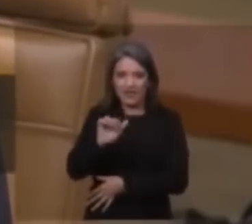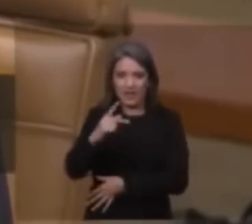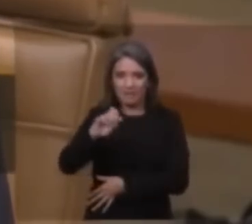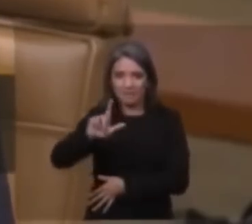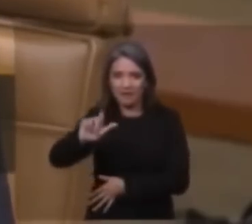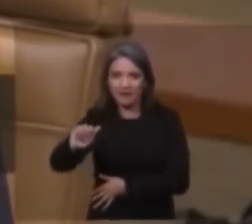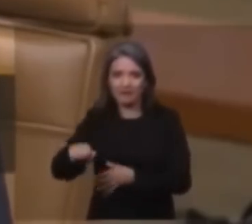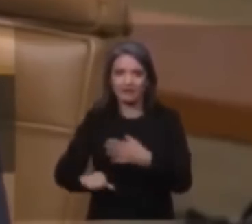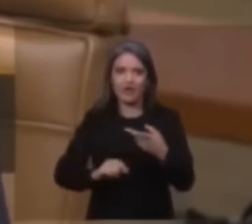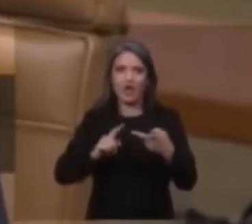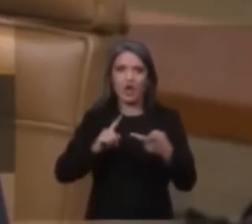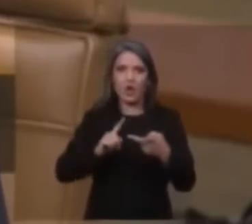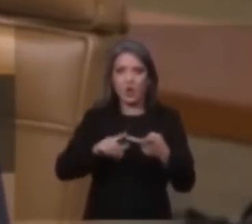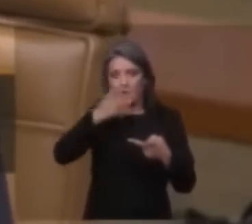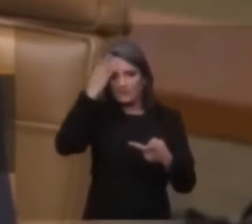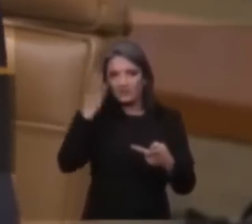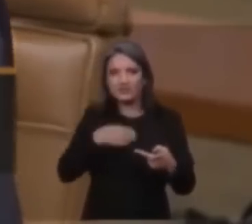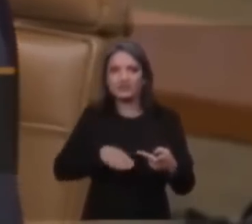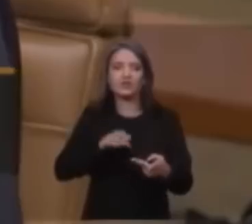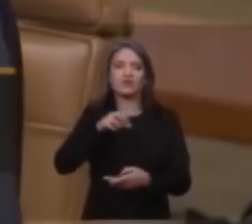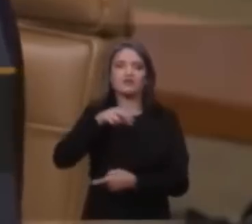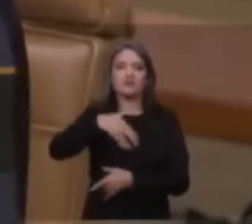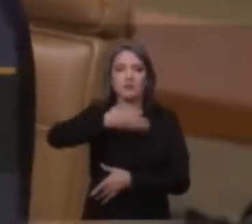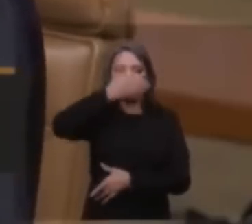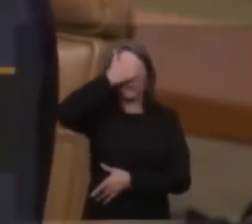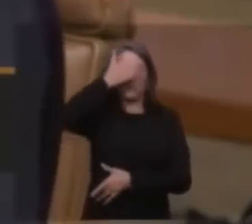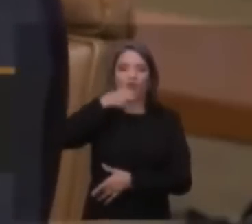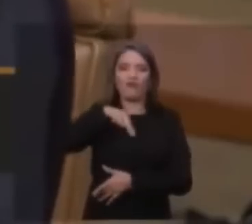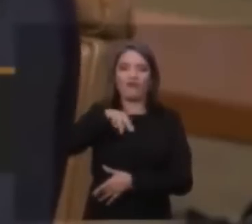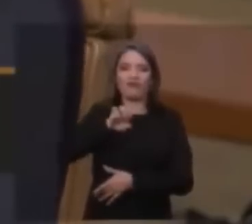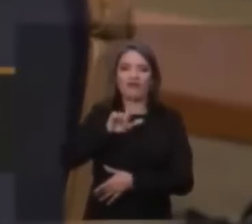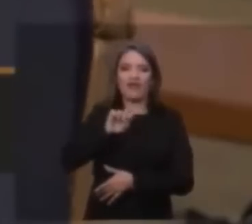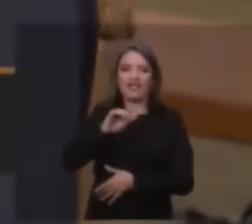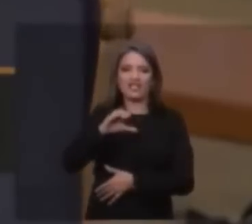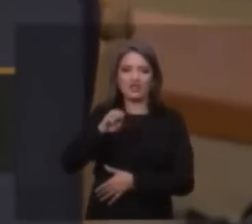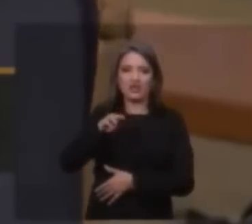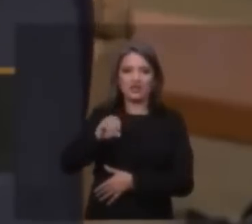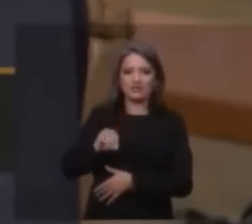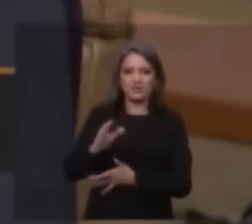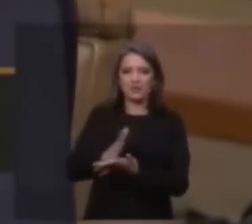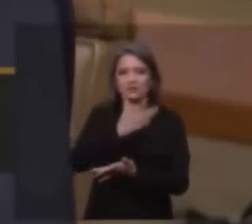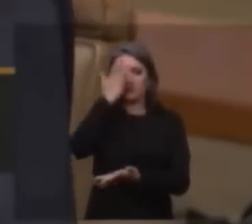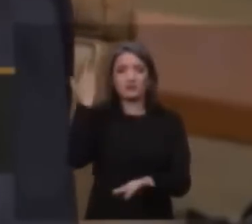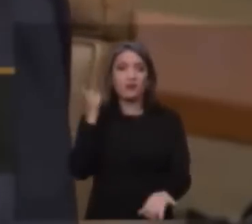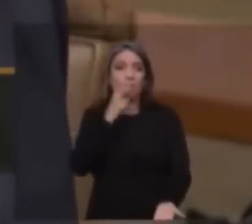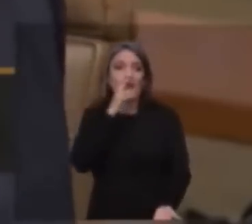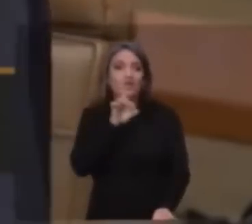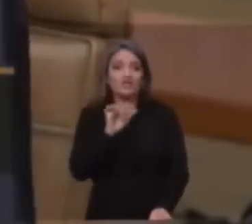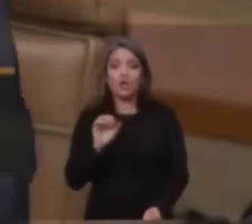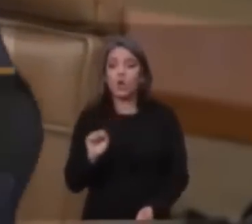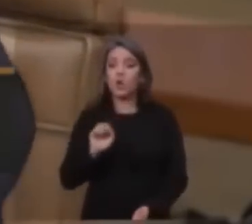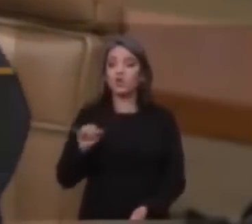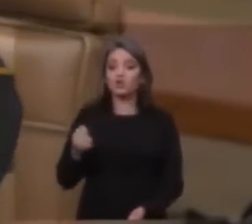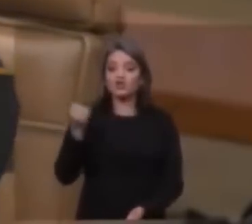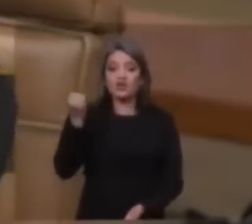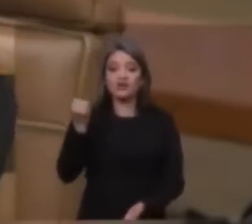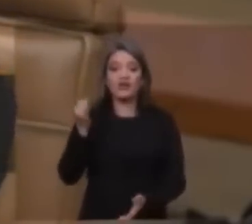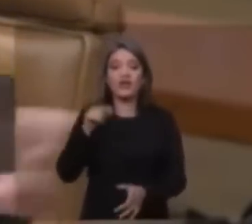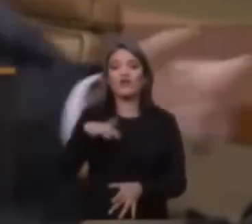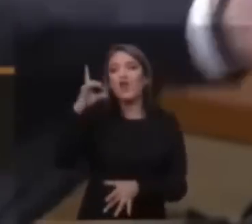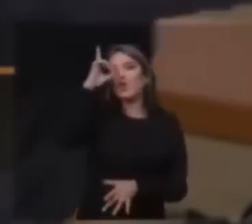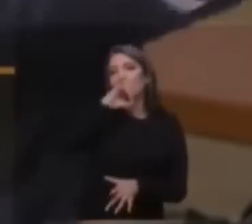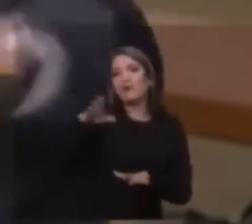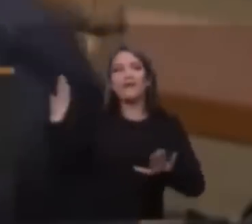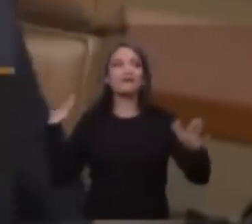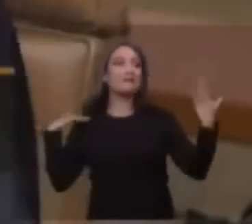obscuro de algumas pessoas faz parecer que no dia 8 de janeiro tivemos um domingo do parque